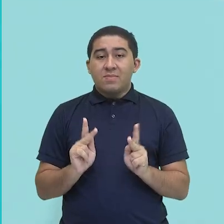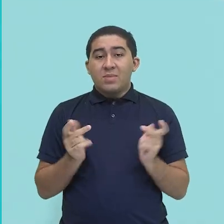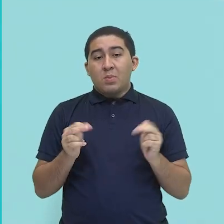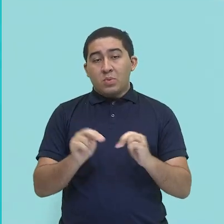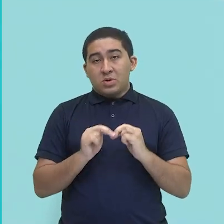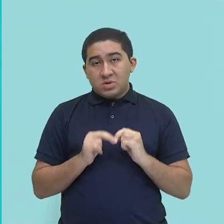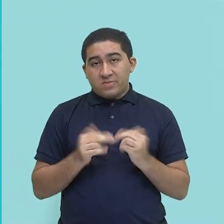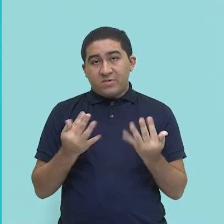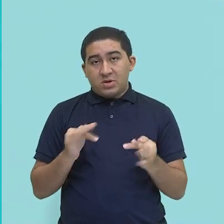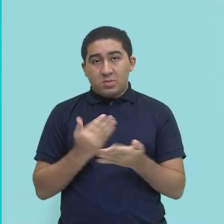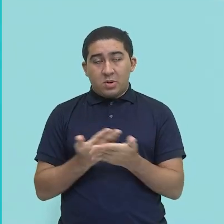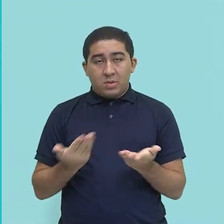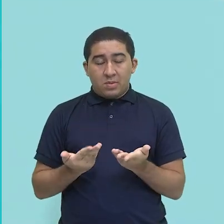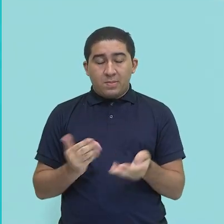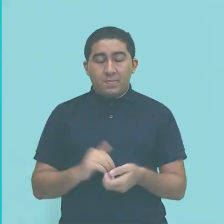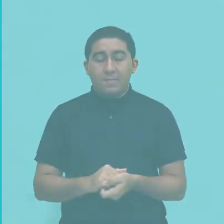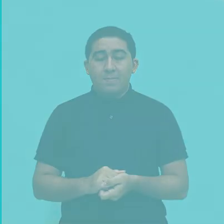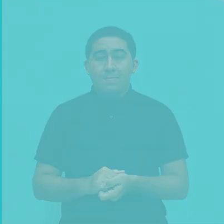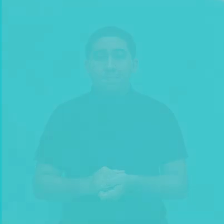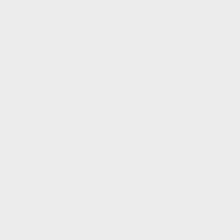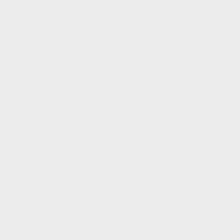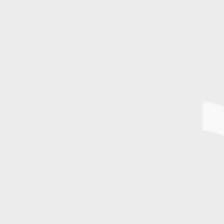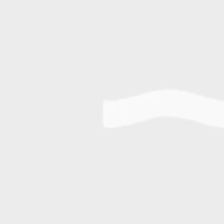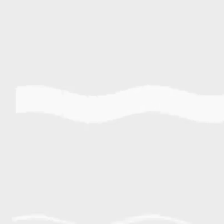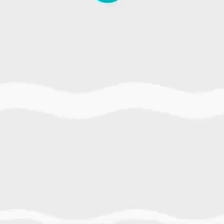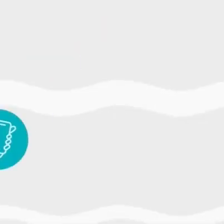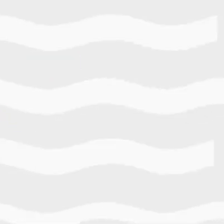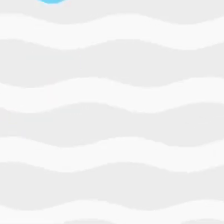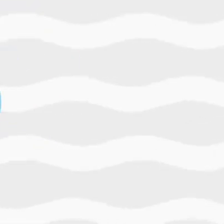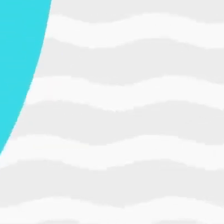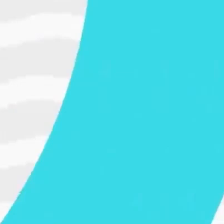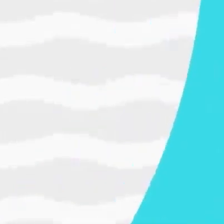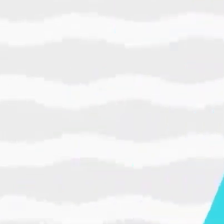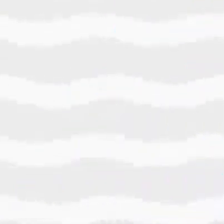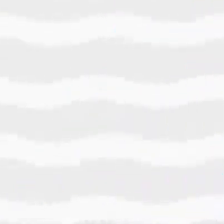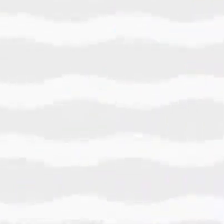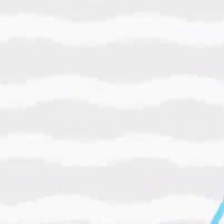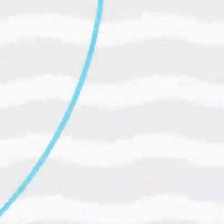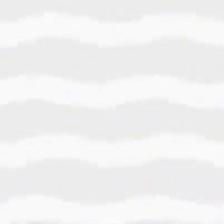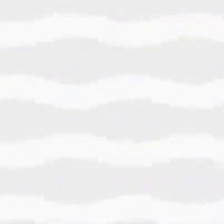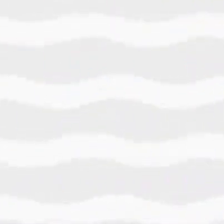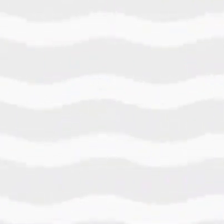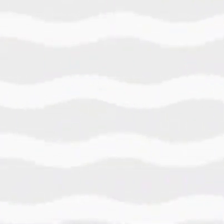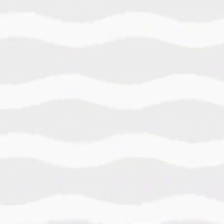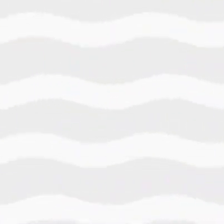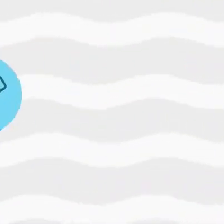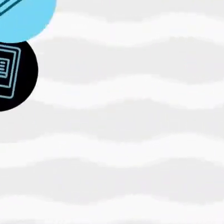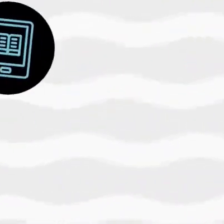forma, então, finalizamos nossa aula de hoje.